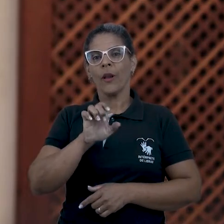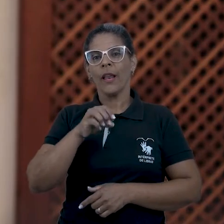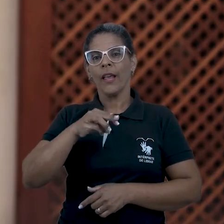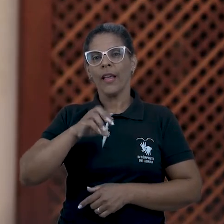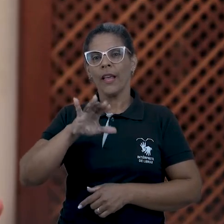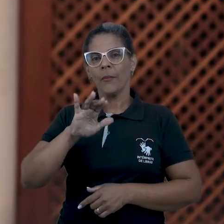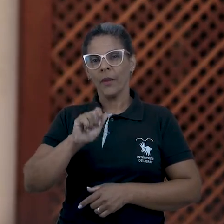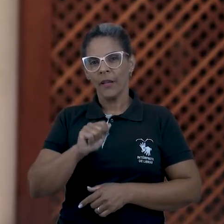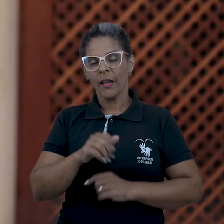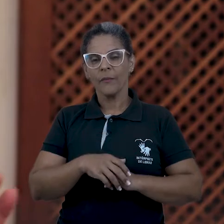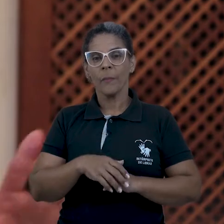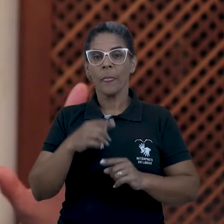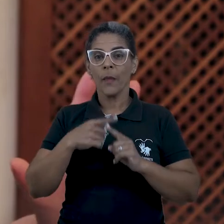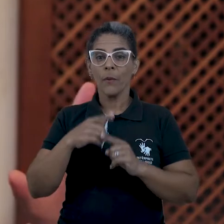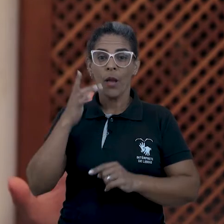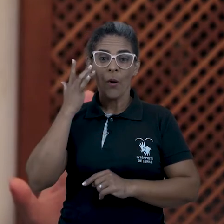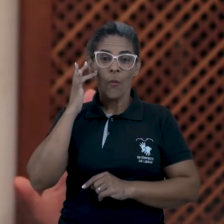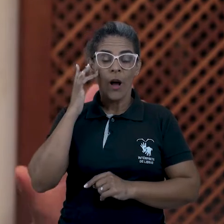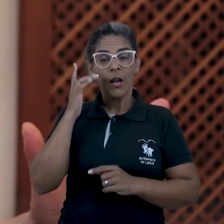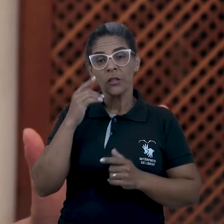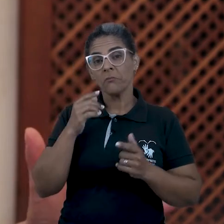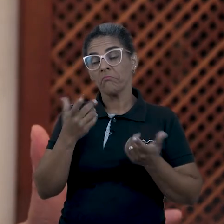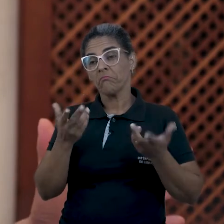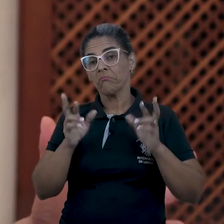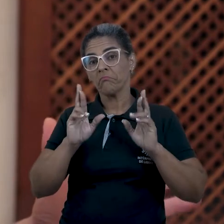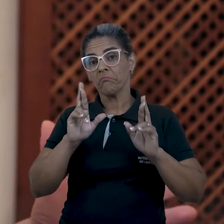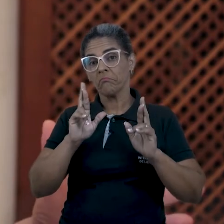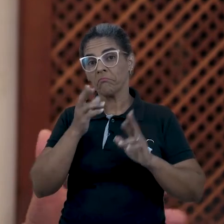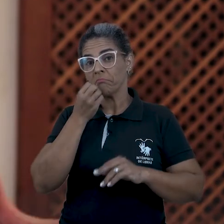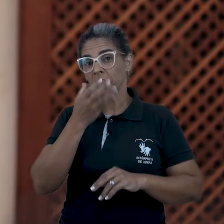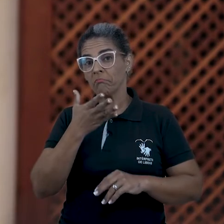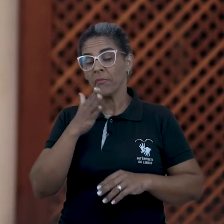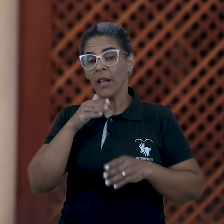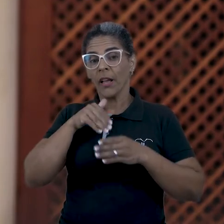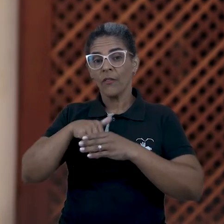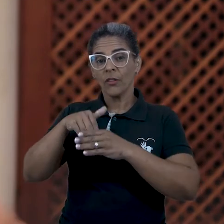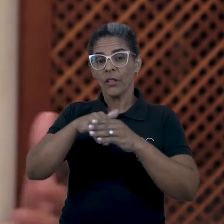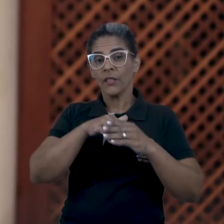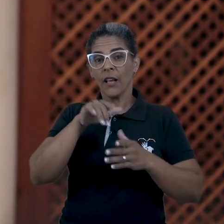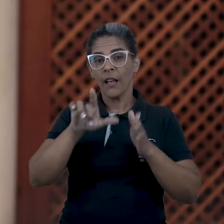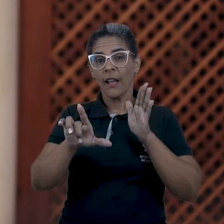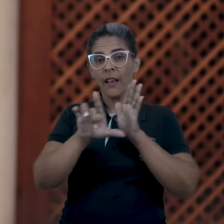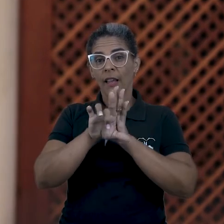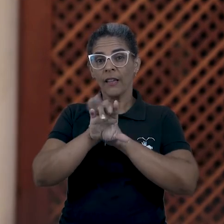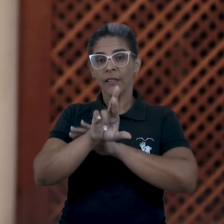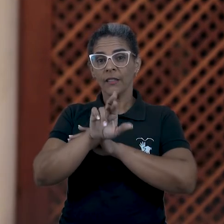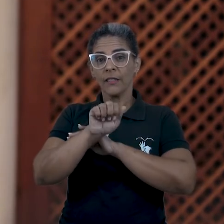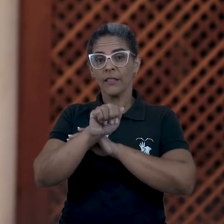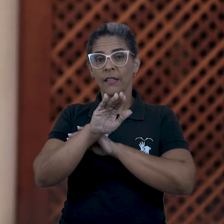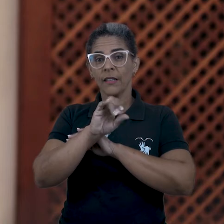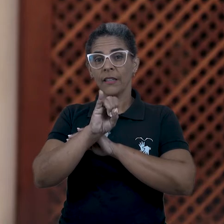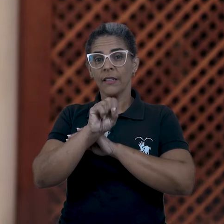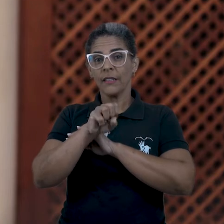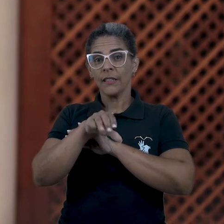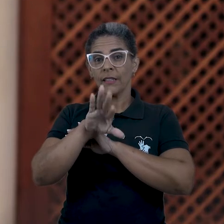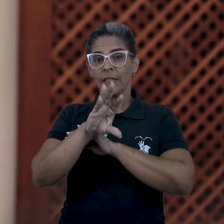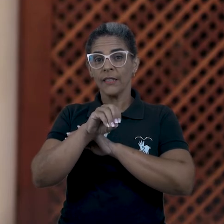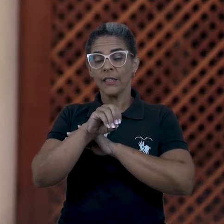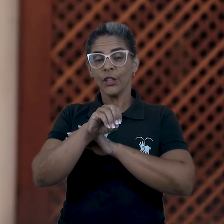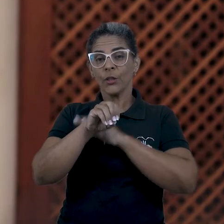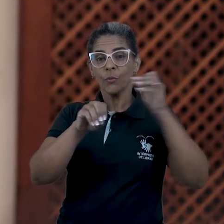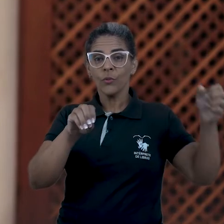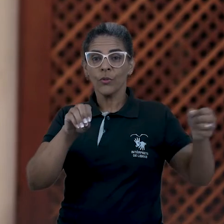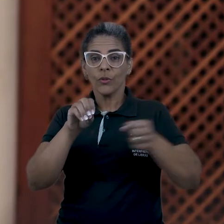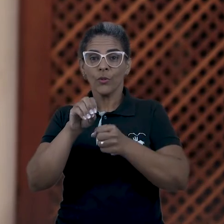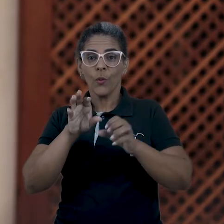usar o bom senso pela votação da lei de racismo que abrigou gente somos abrigamento